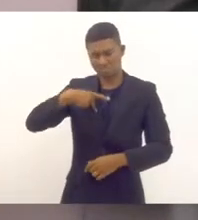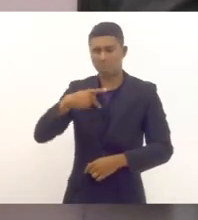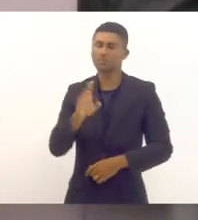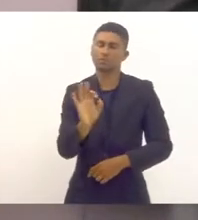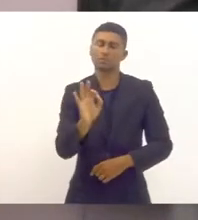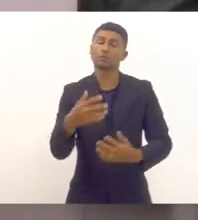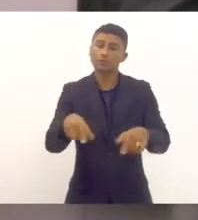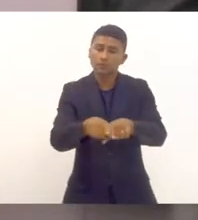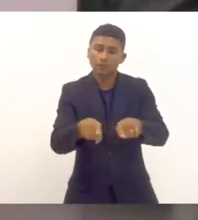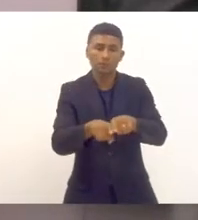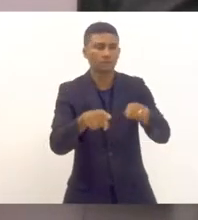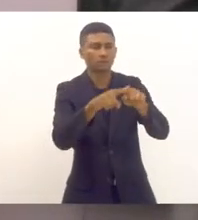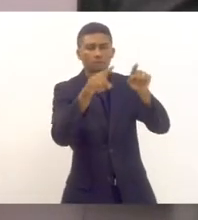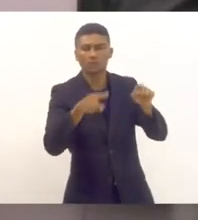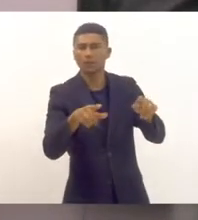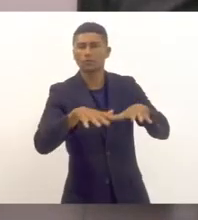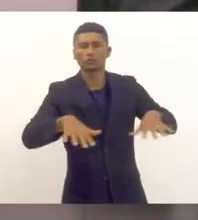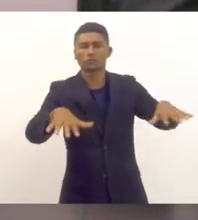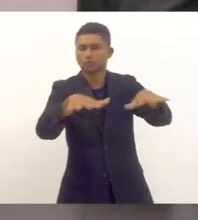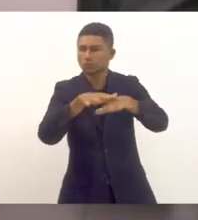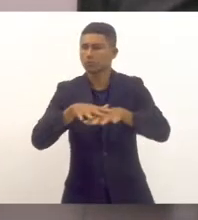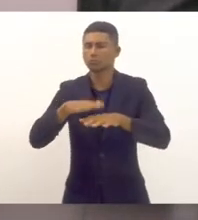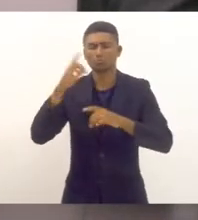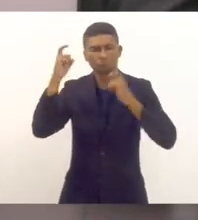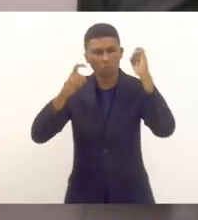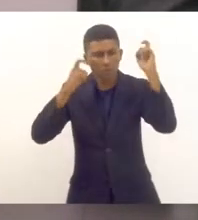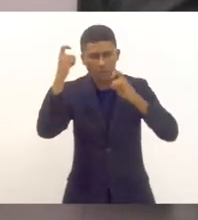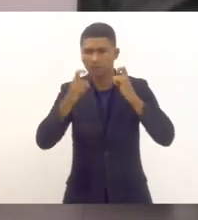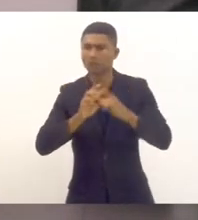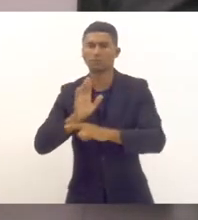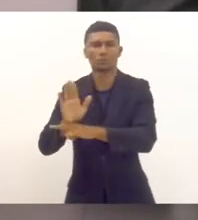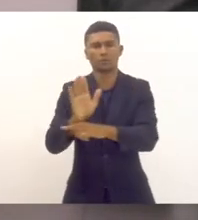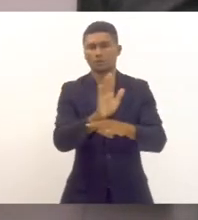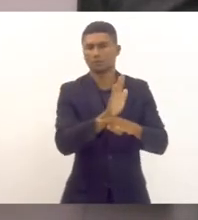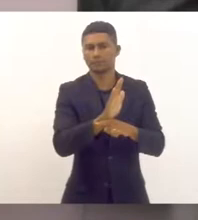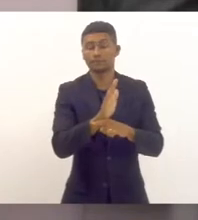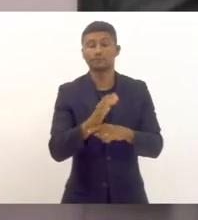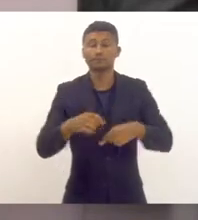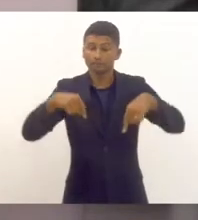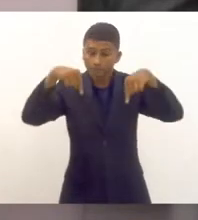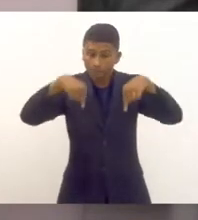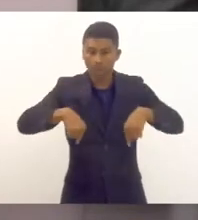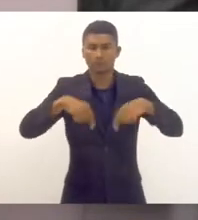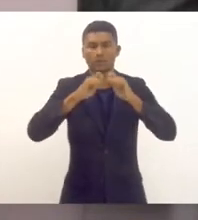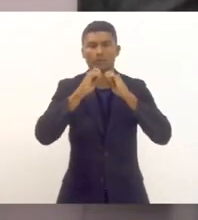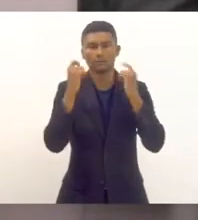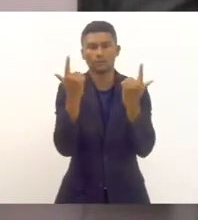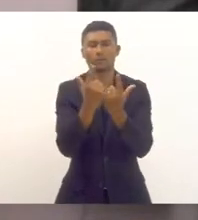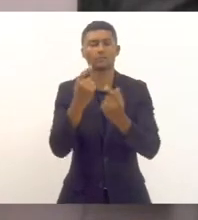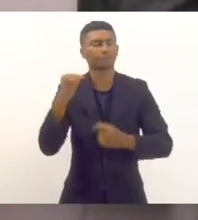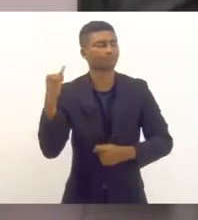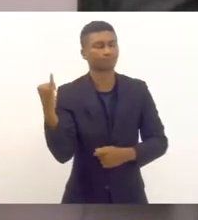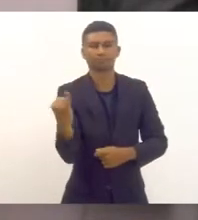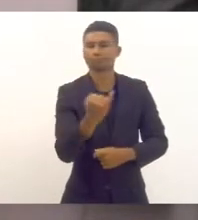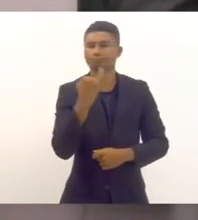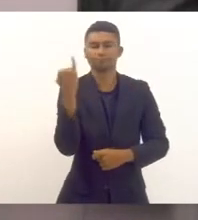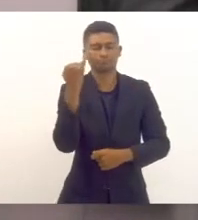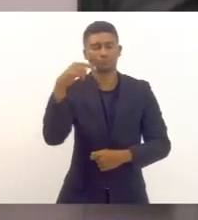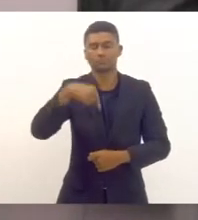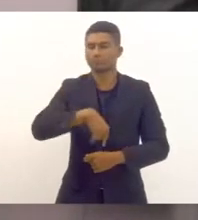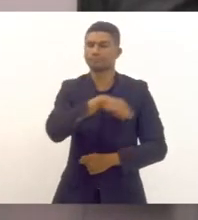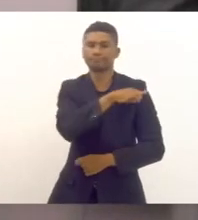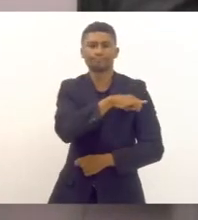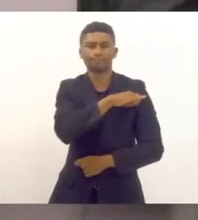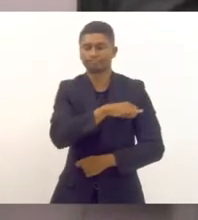temos em nossas empresas aqui. Tá? A Alerj é a nossa casa mais importante aqui no Estado do Rio de Janeiro.